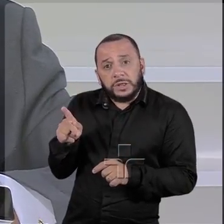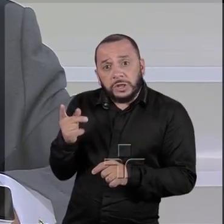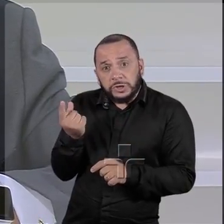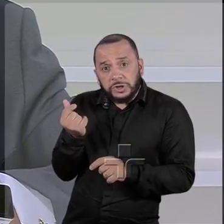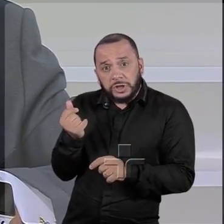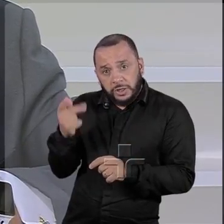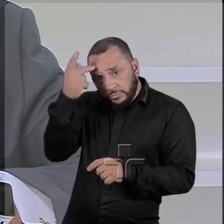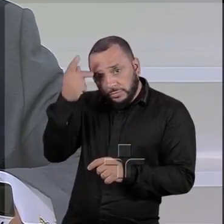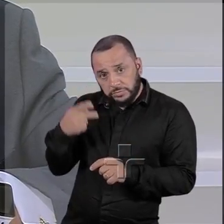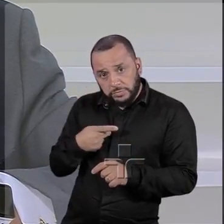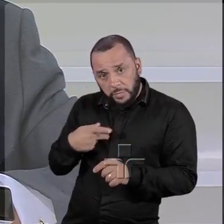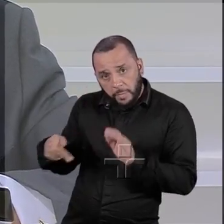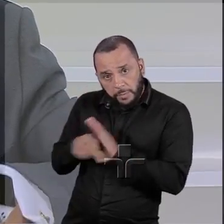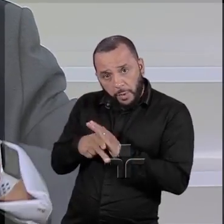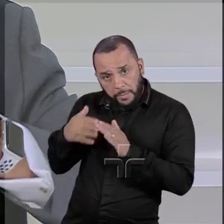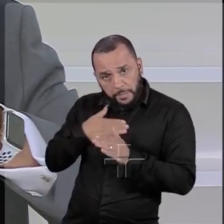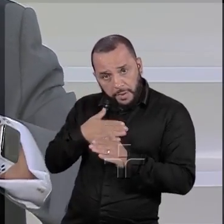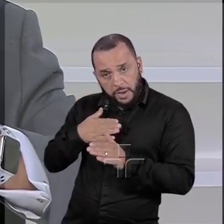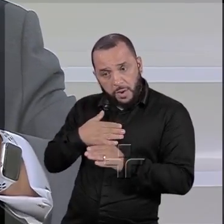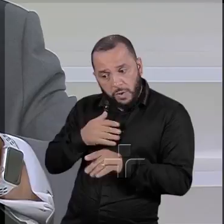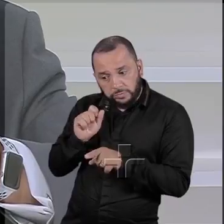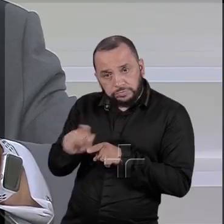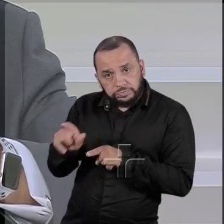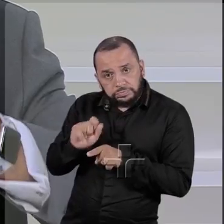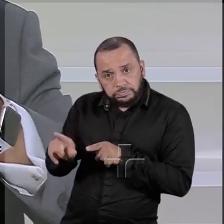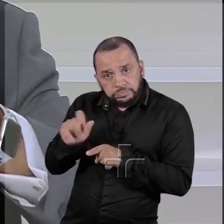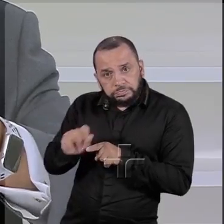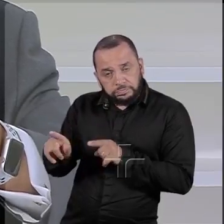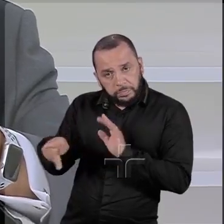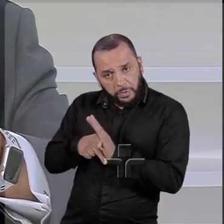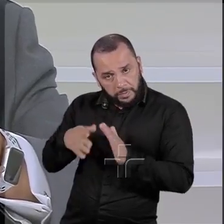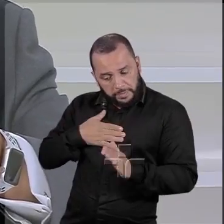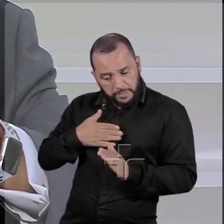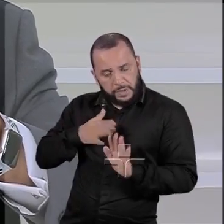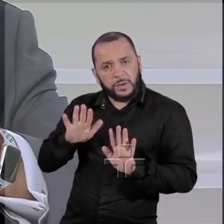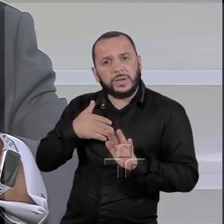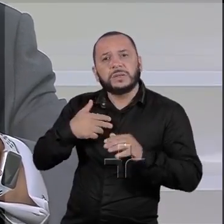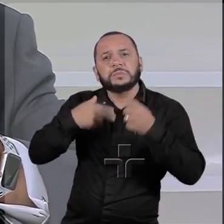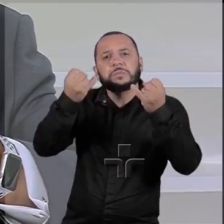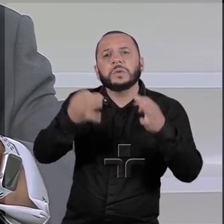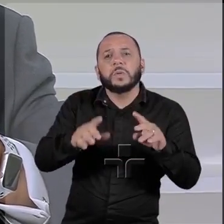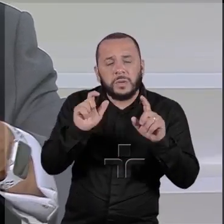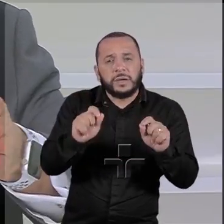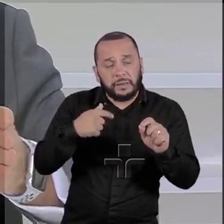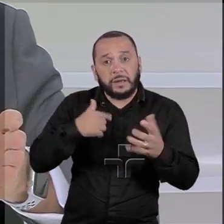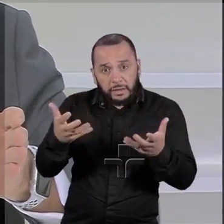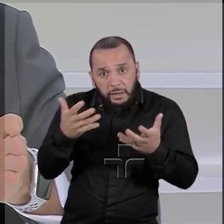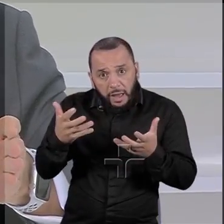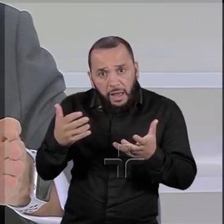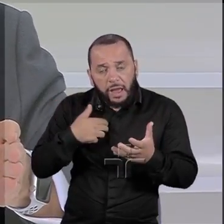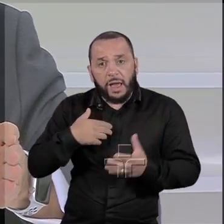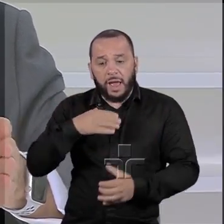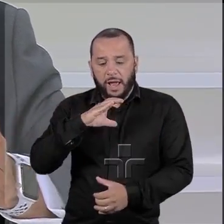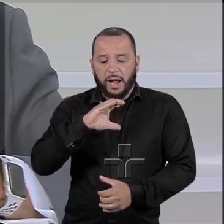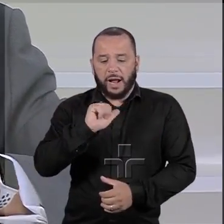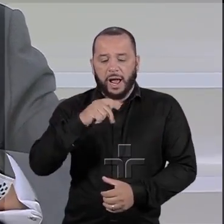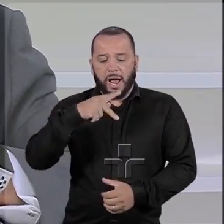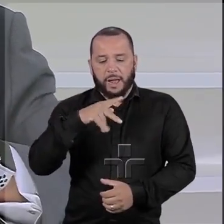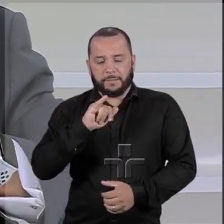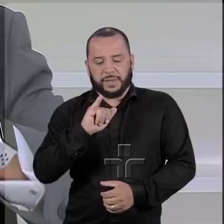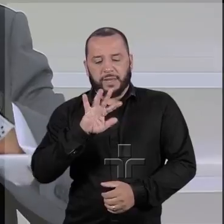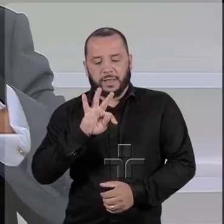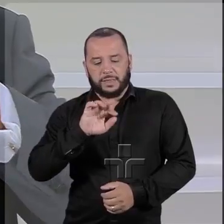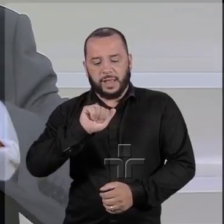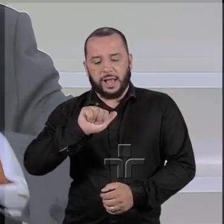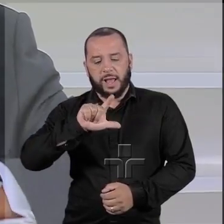Quando o Paulo Guedes anunciou que ele gostaria de implantar o regime de capitalização, ele deu um susto em todo mundo, porque